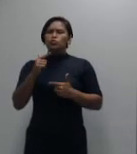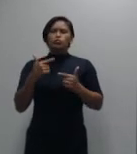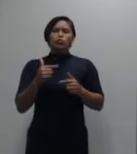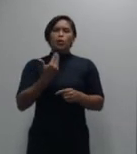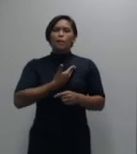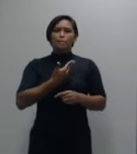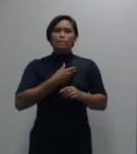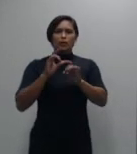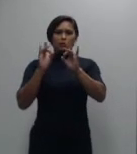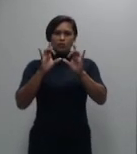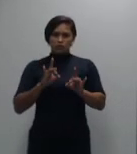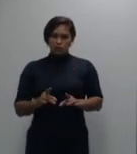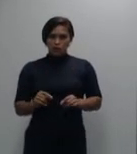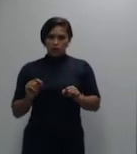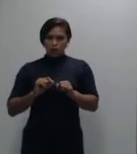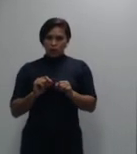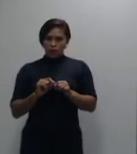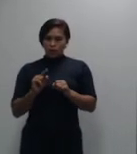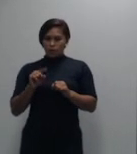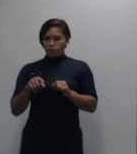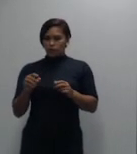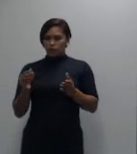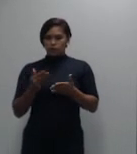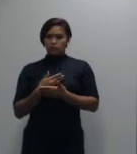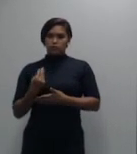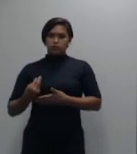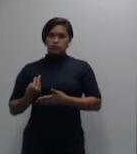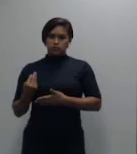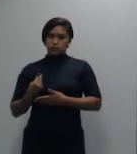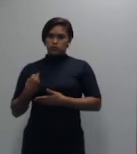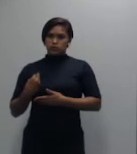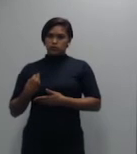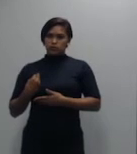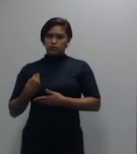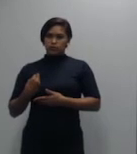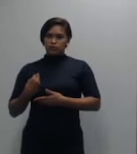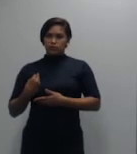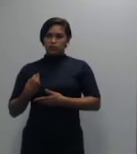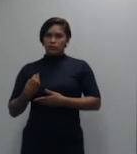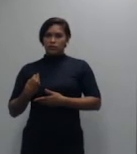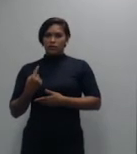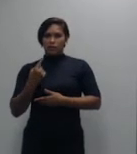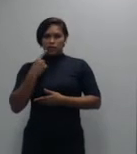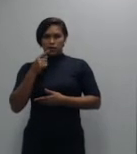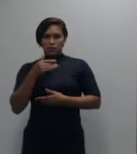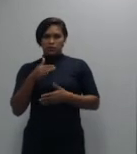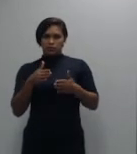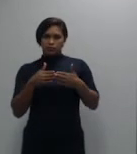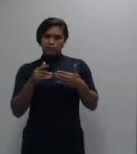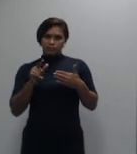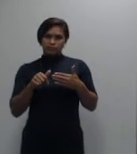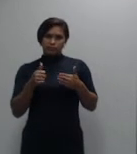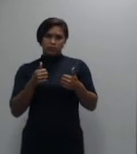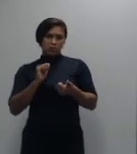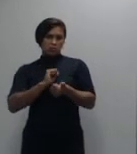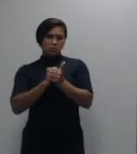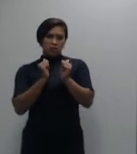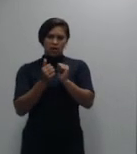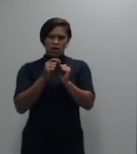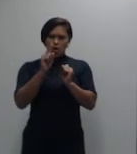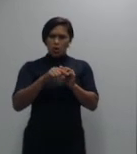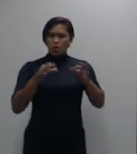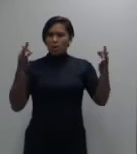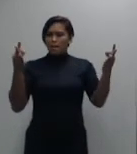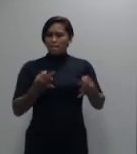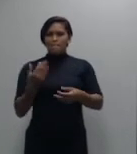que destacaram feito estão presentes telefone forma aqui Gente eu estou apto a O